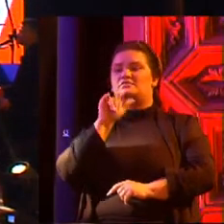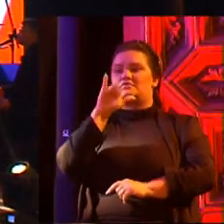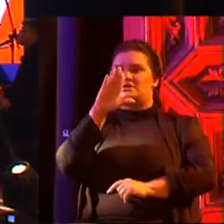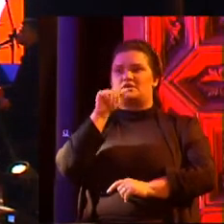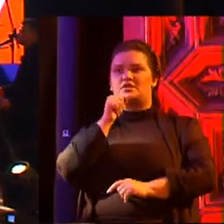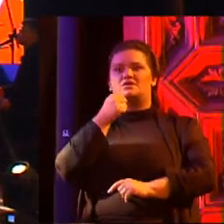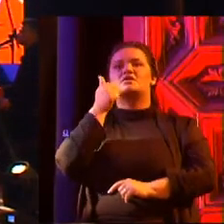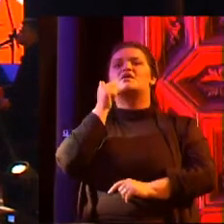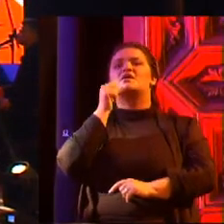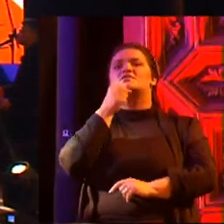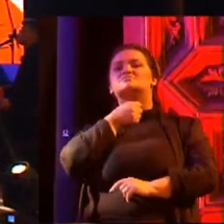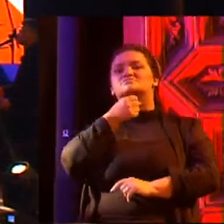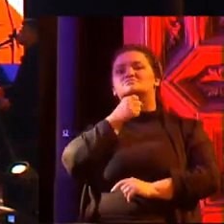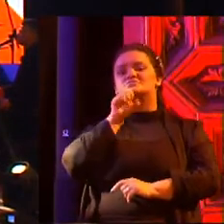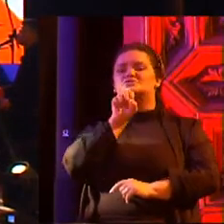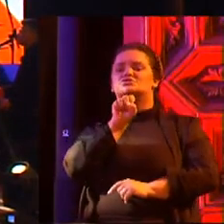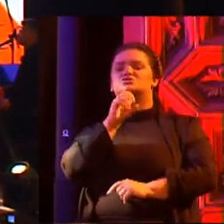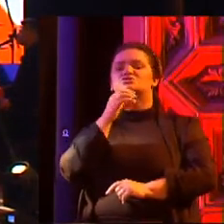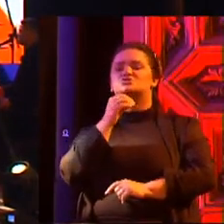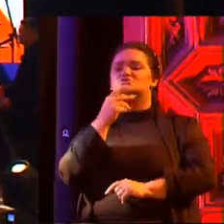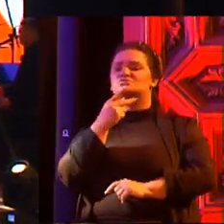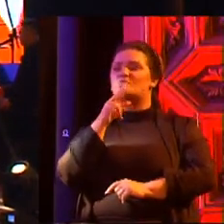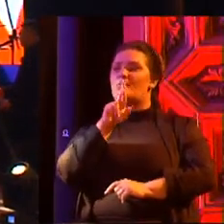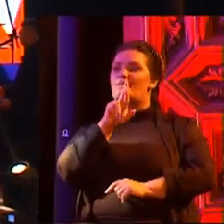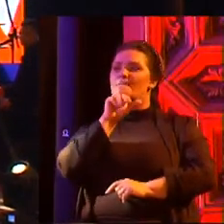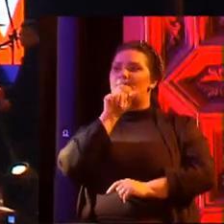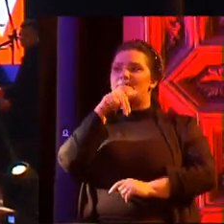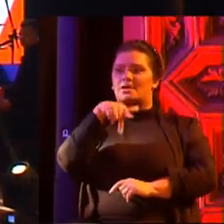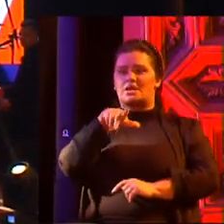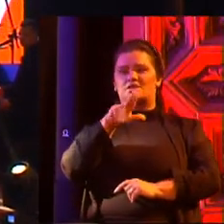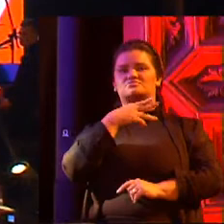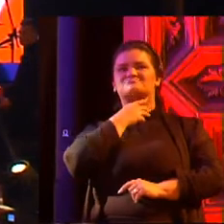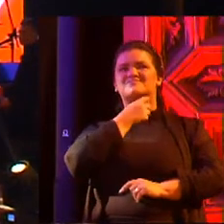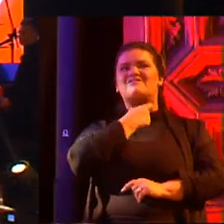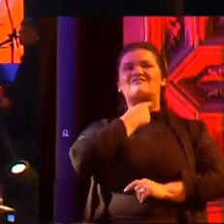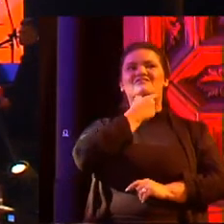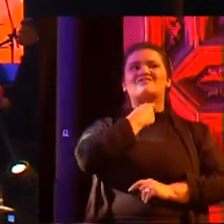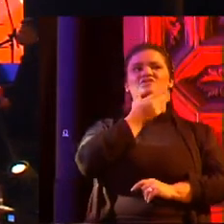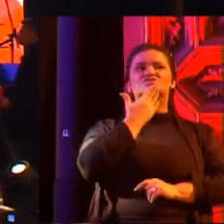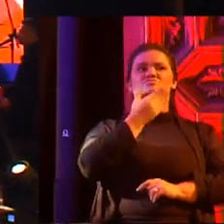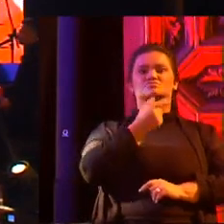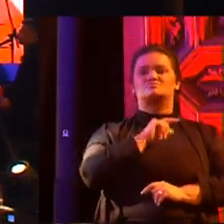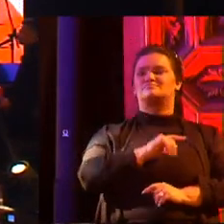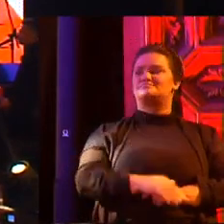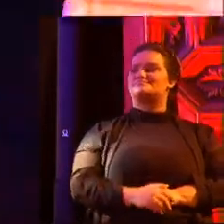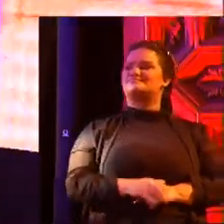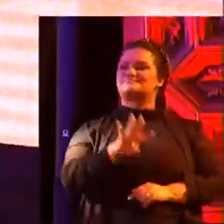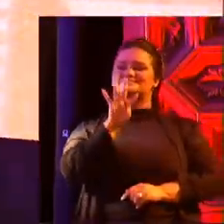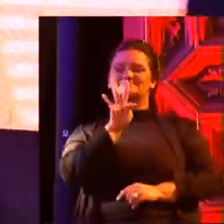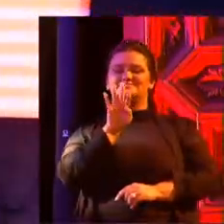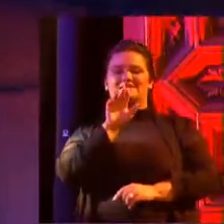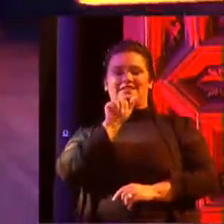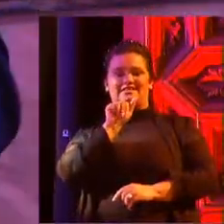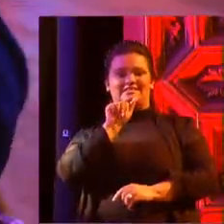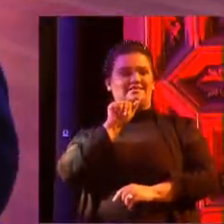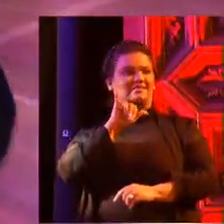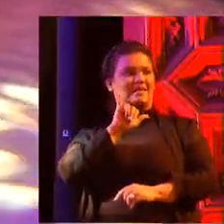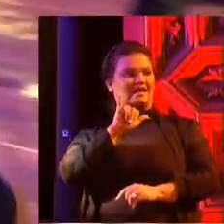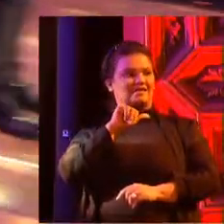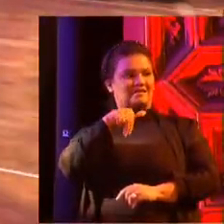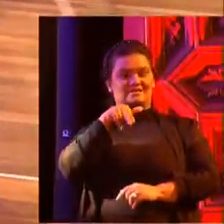soprano. Que voz, gente, vocês precisam conhecer. Tainá Souza.